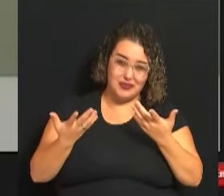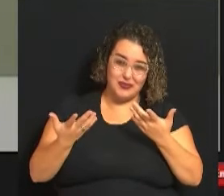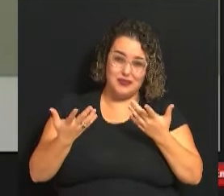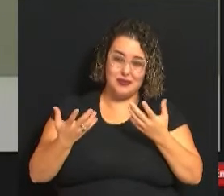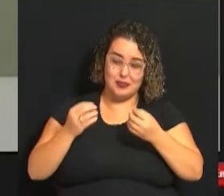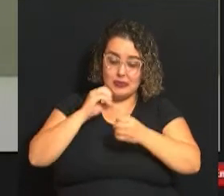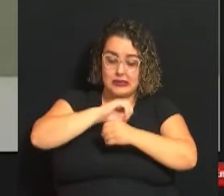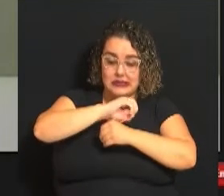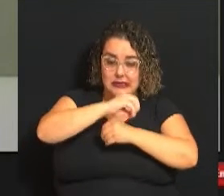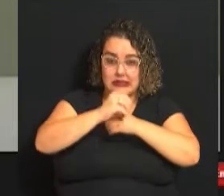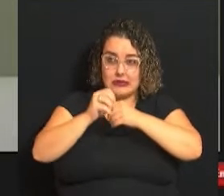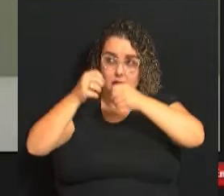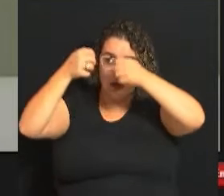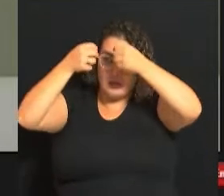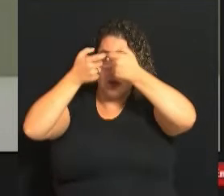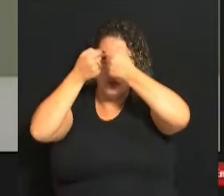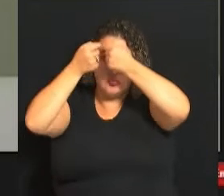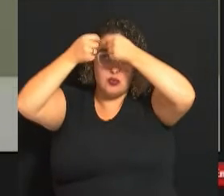infiltram